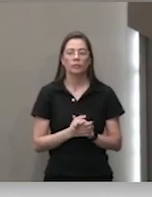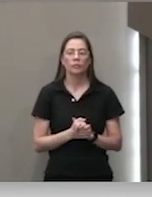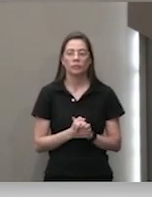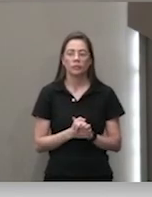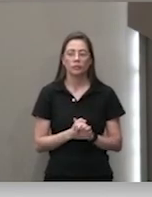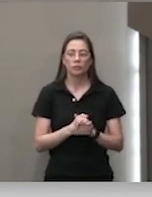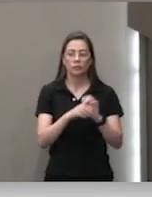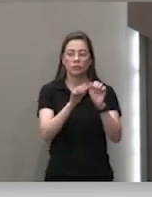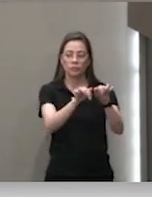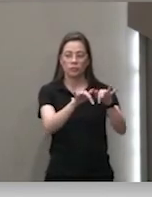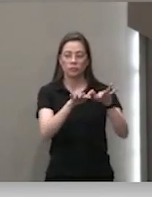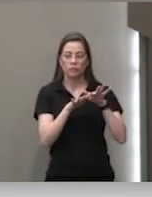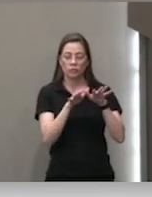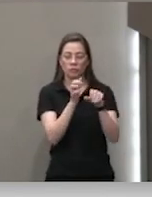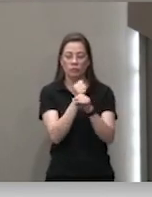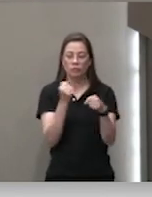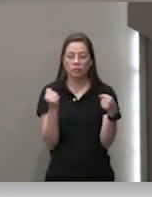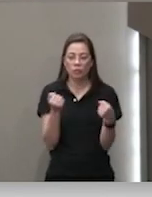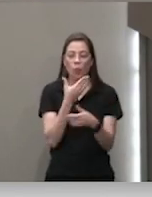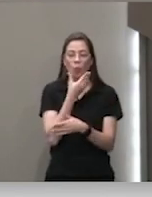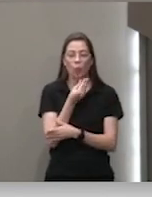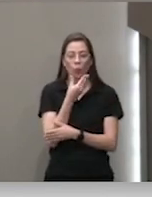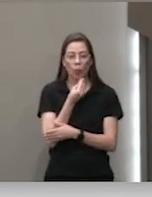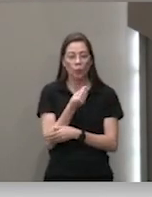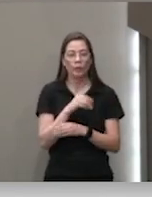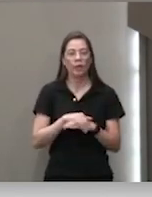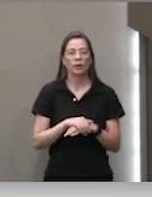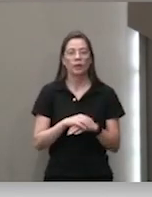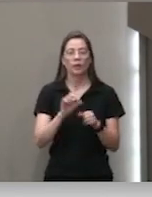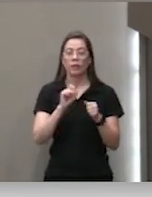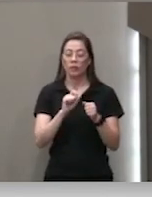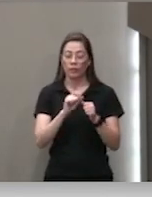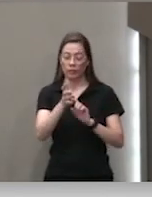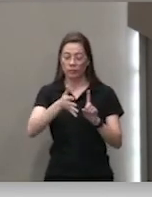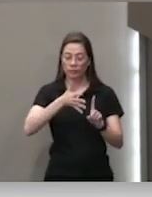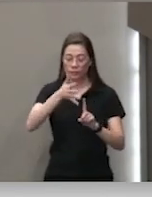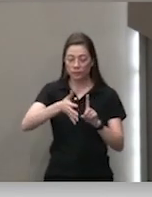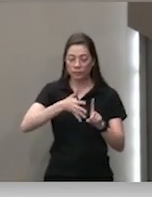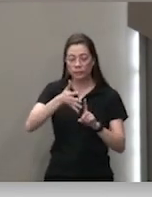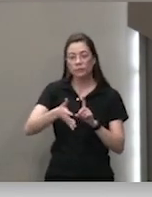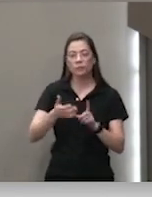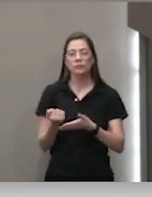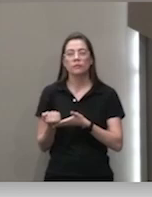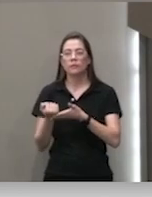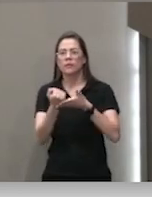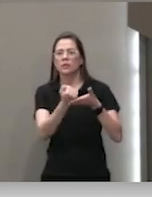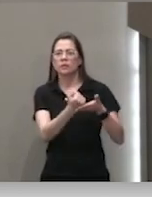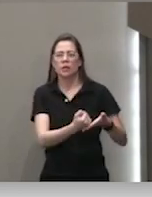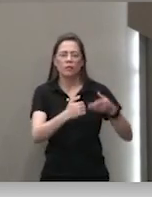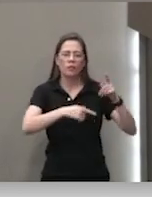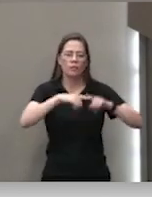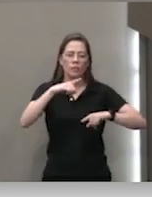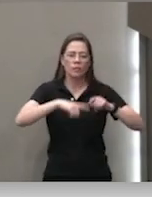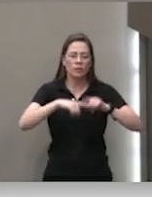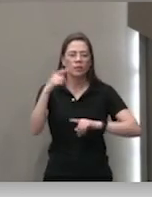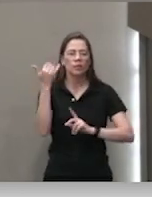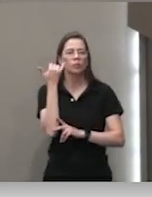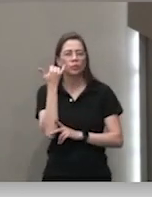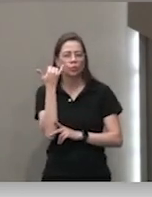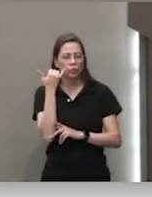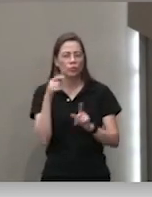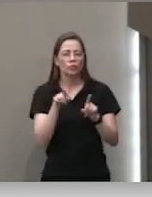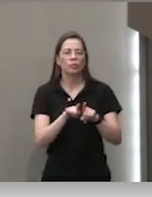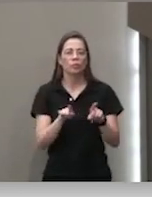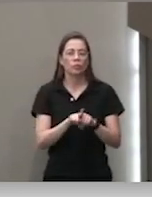cujo público maior é o público masculino. Nós fazíamos palestras, levamos vários materiais informativos,